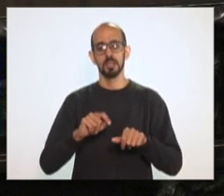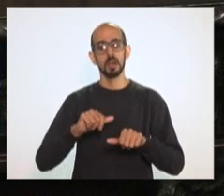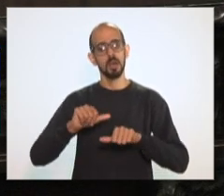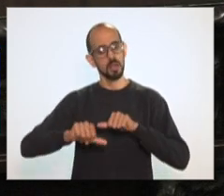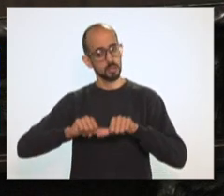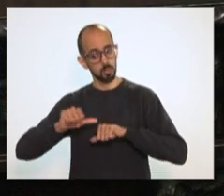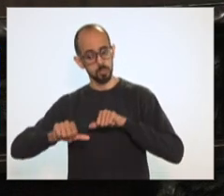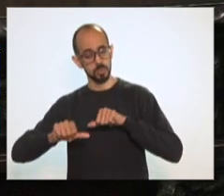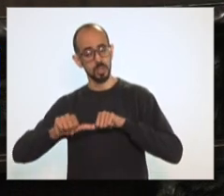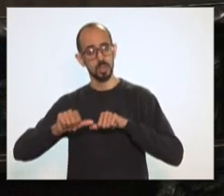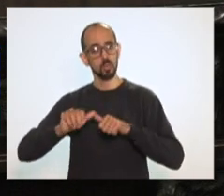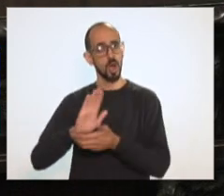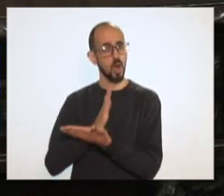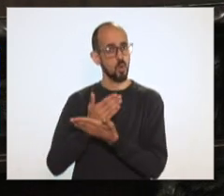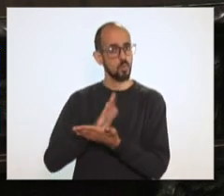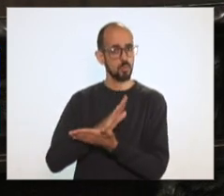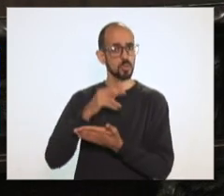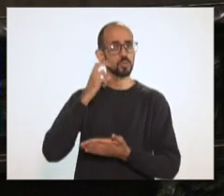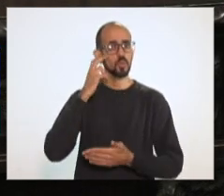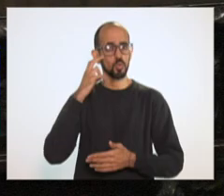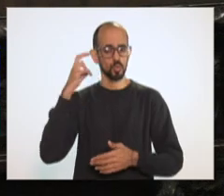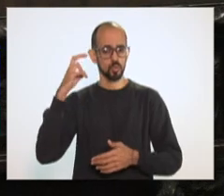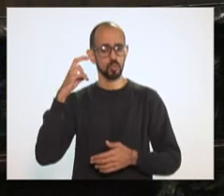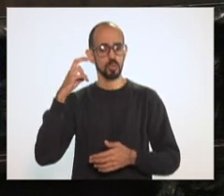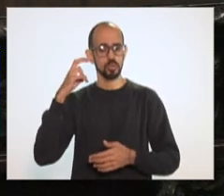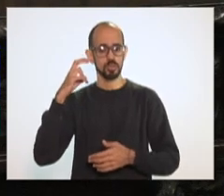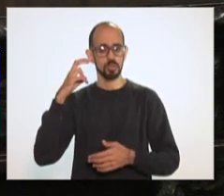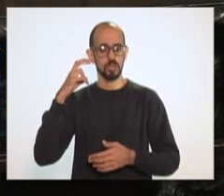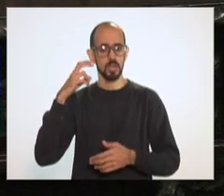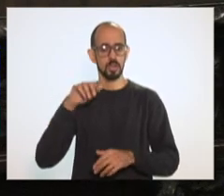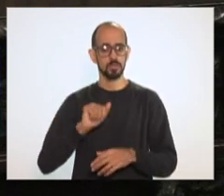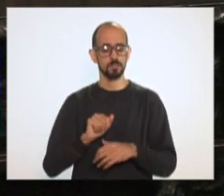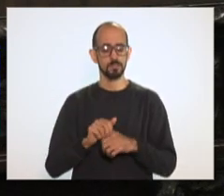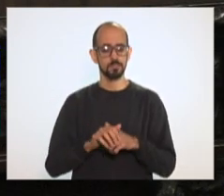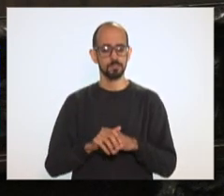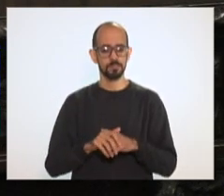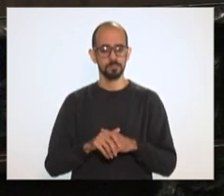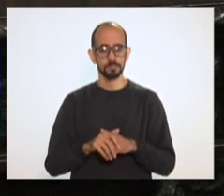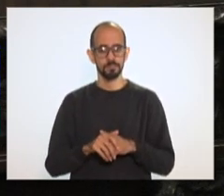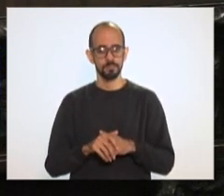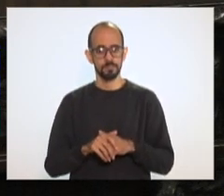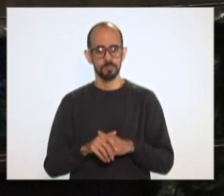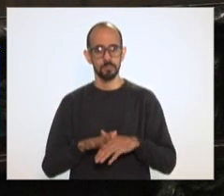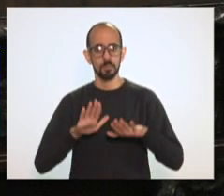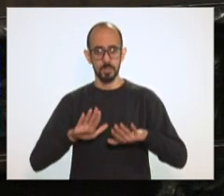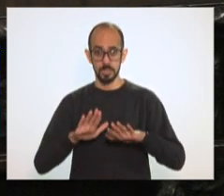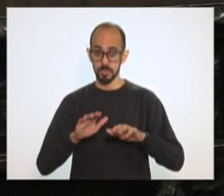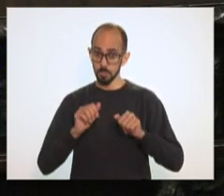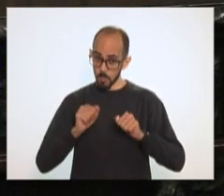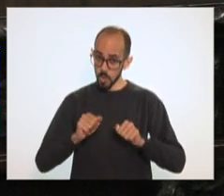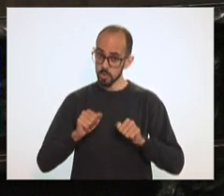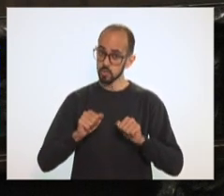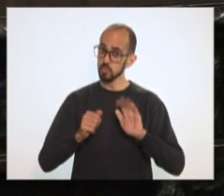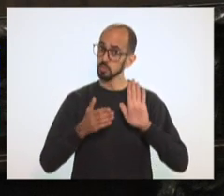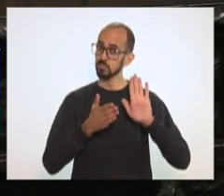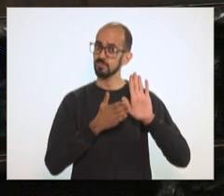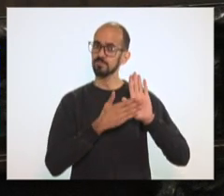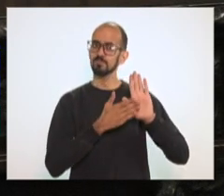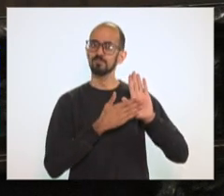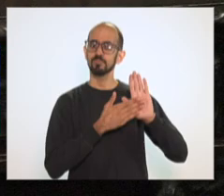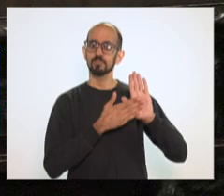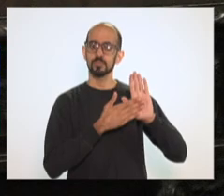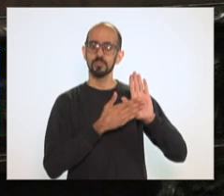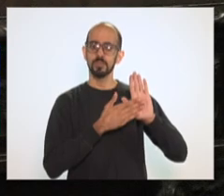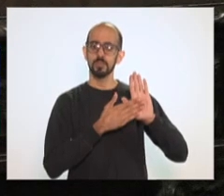culturas muitos são resistentes ao formato de consórcio mas eu posso garantir que ele é um caminho